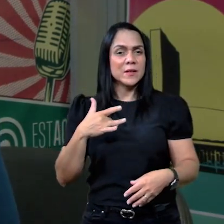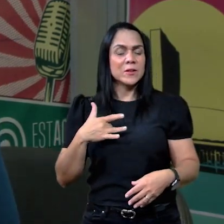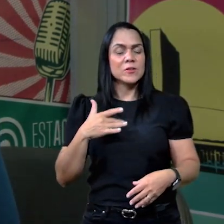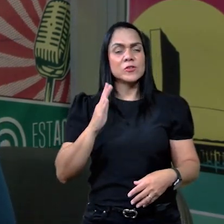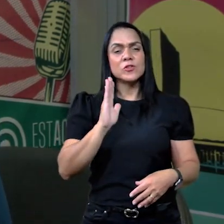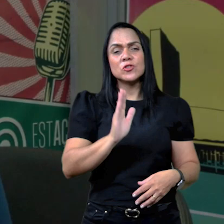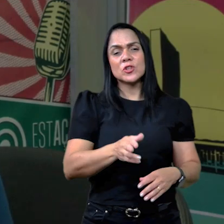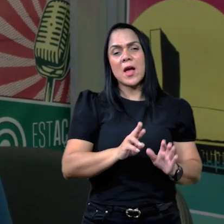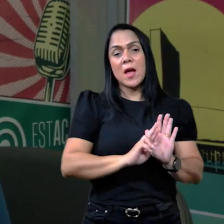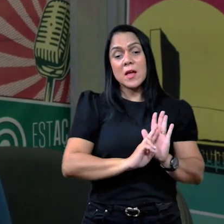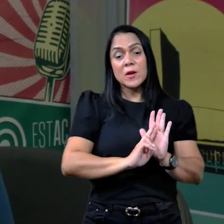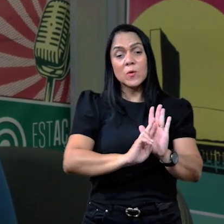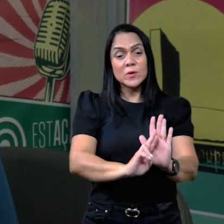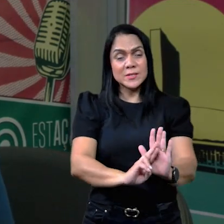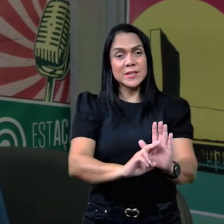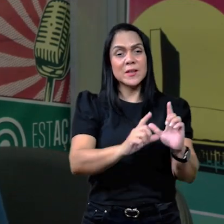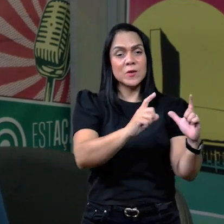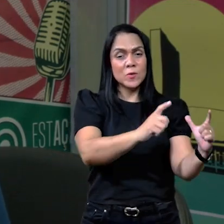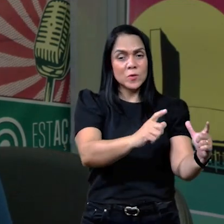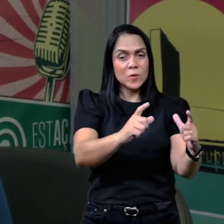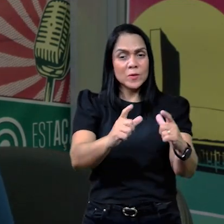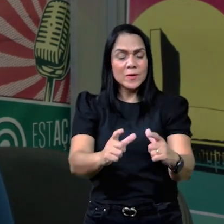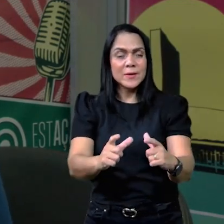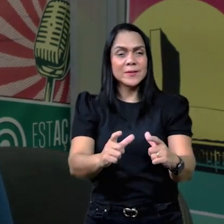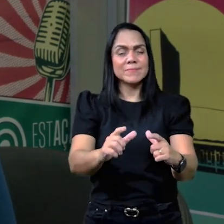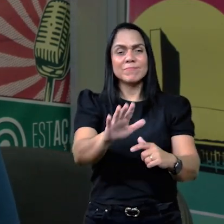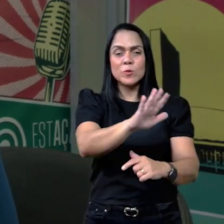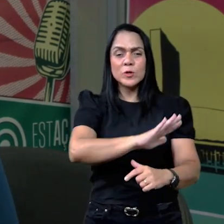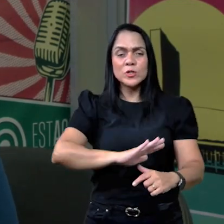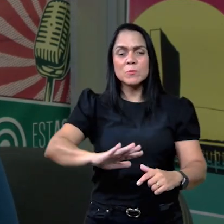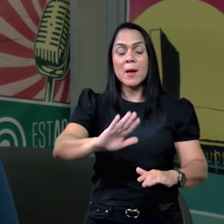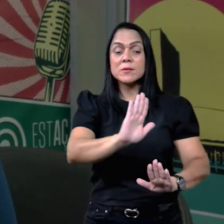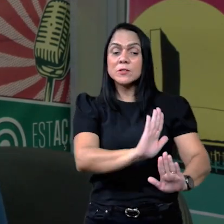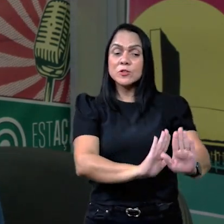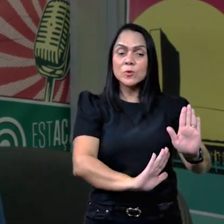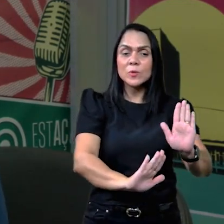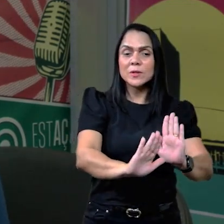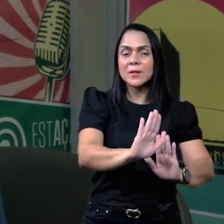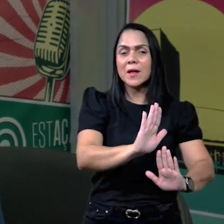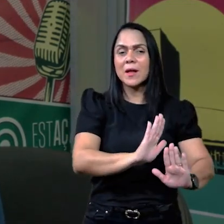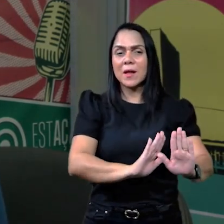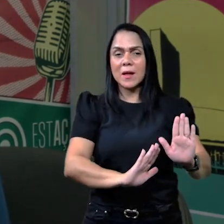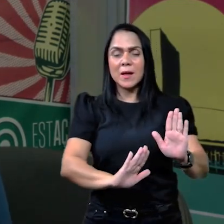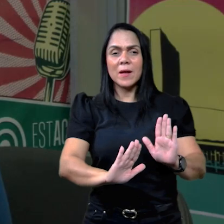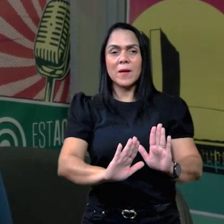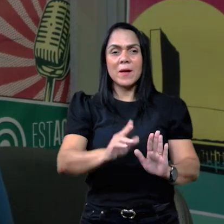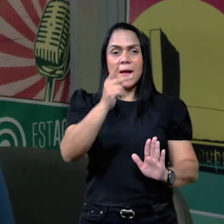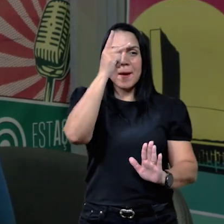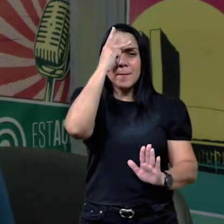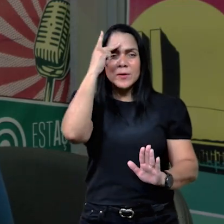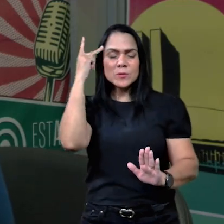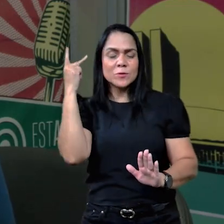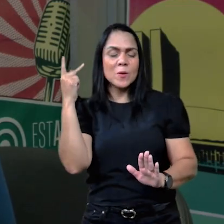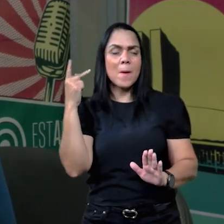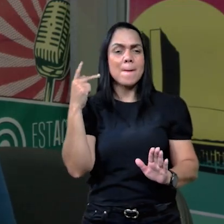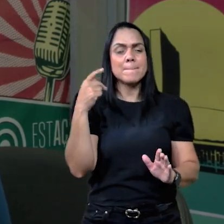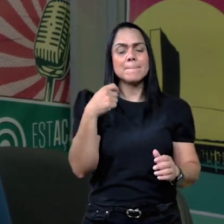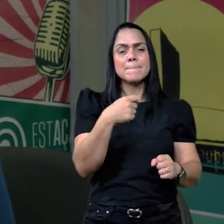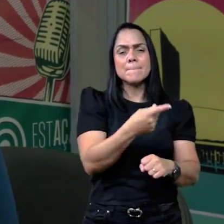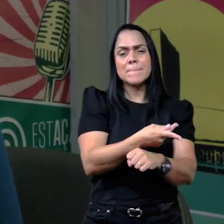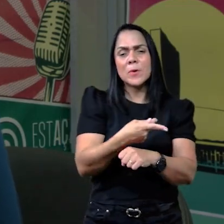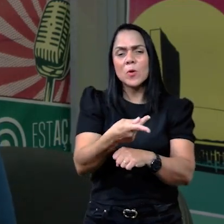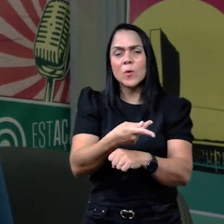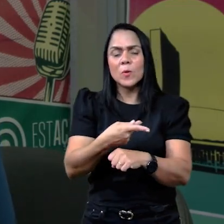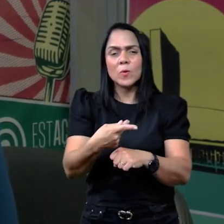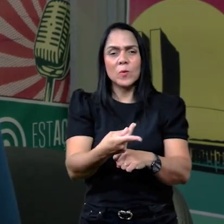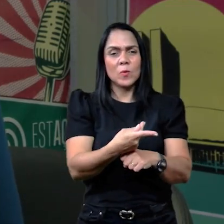já reconheceu que os terreiros eles são espaços de acolhimento e cuidado, né? Todo mundo procura um terreiro quando está com um problema na vida, né? Vai